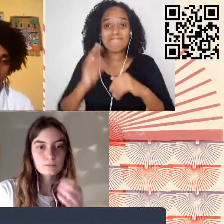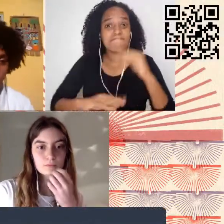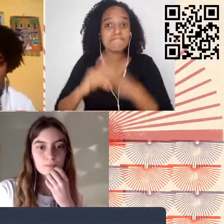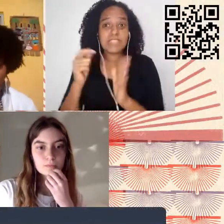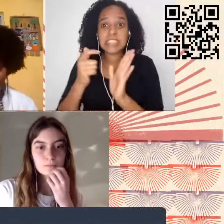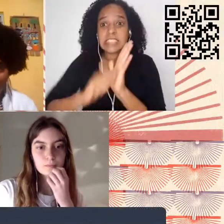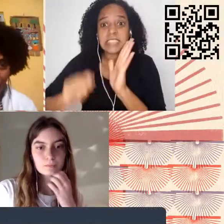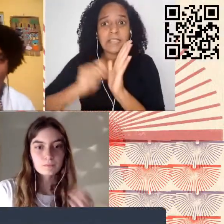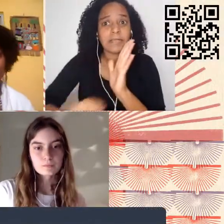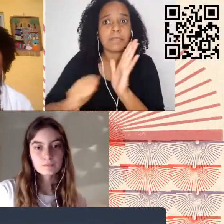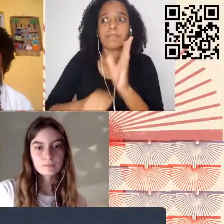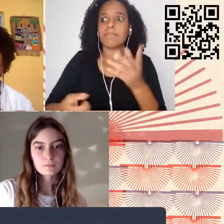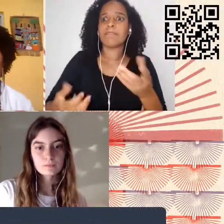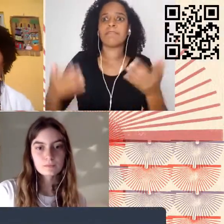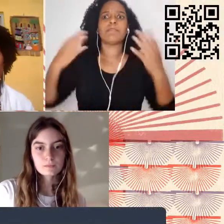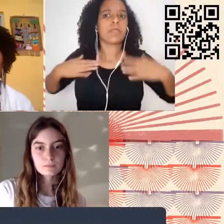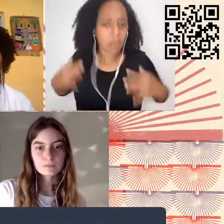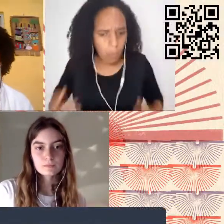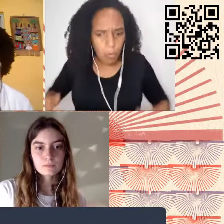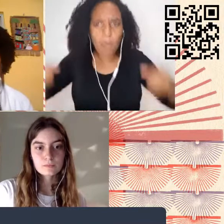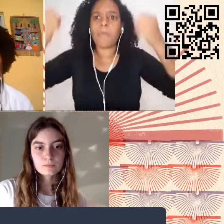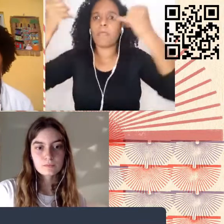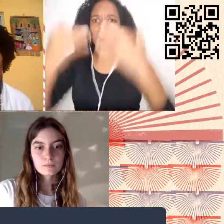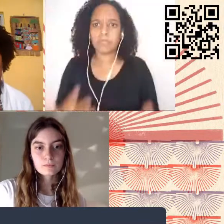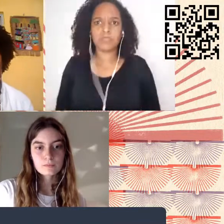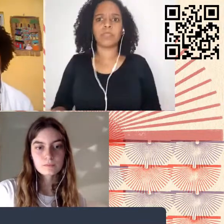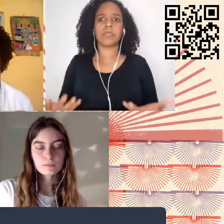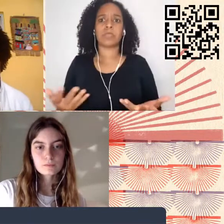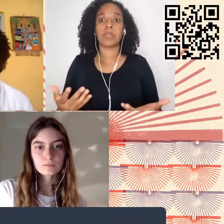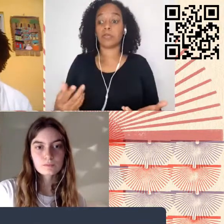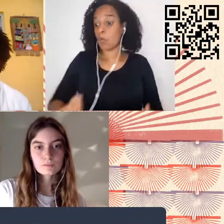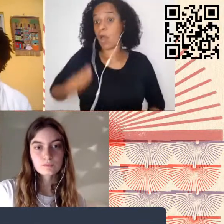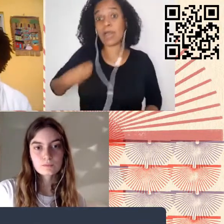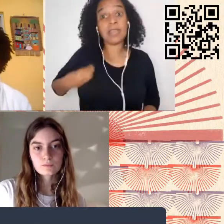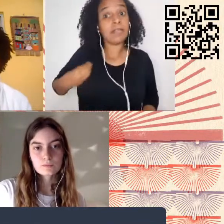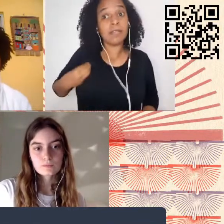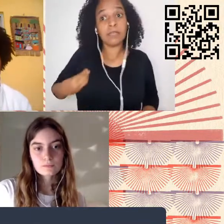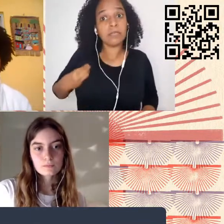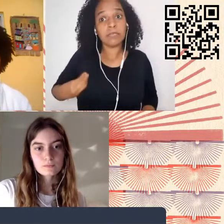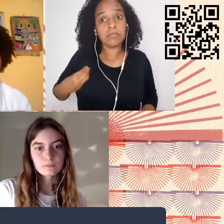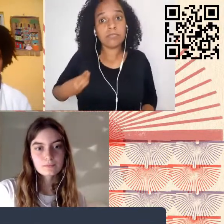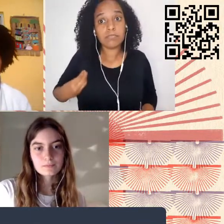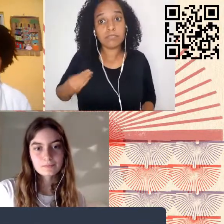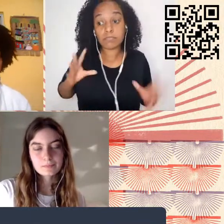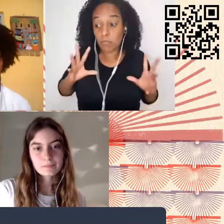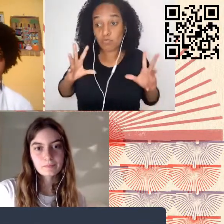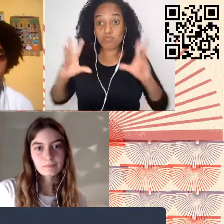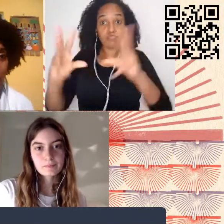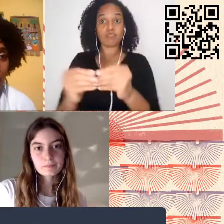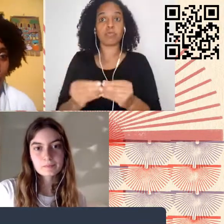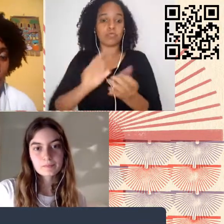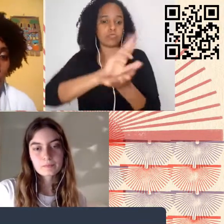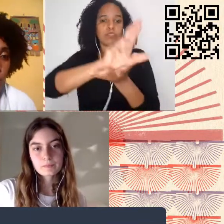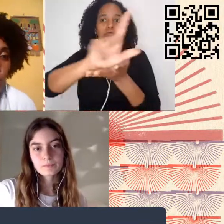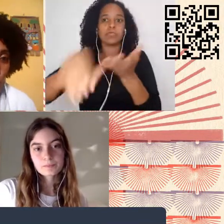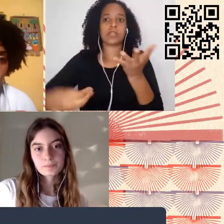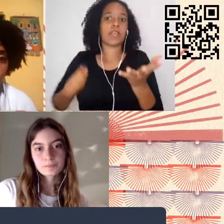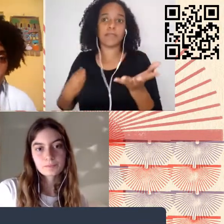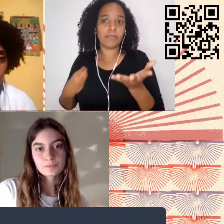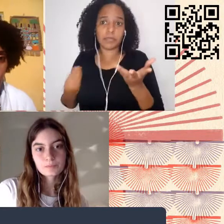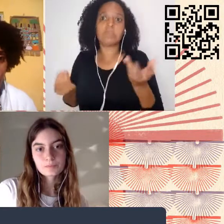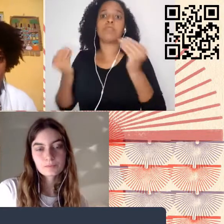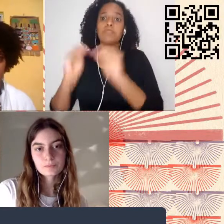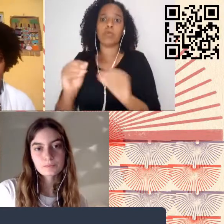essa questão da corporeidade, que retomam a questão do existir, da vida no sentido completo e múltiplo, né? A gente não é